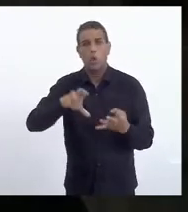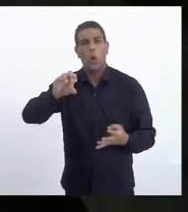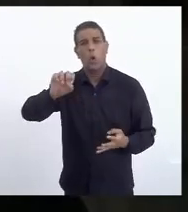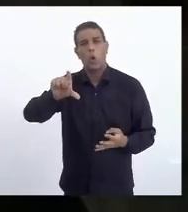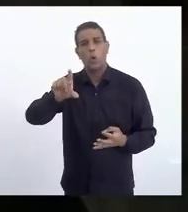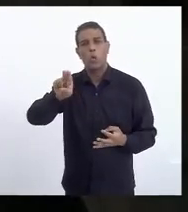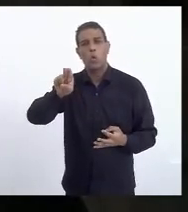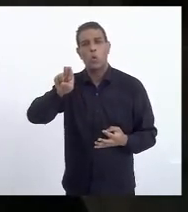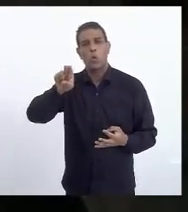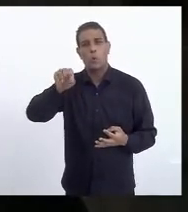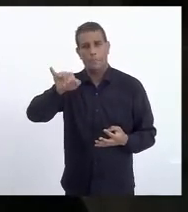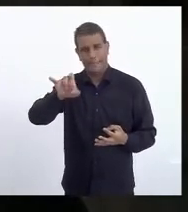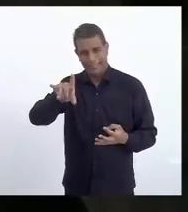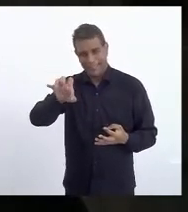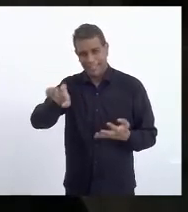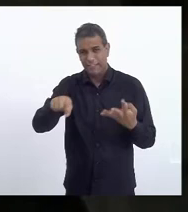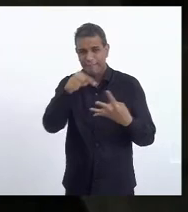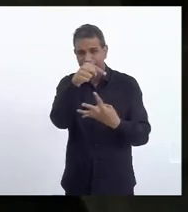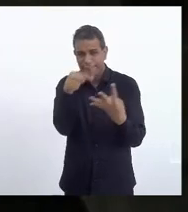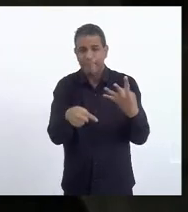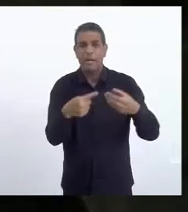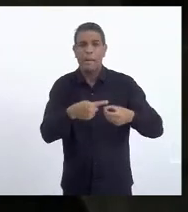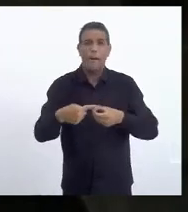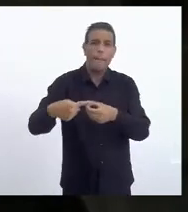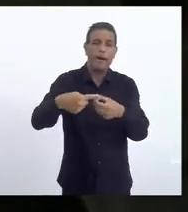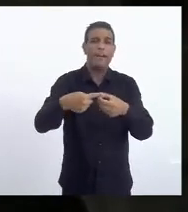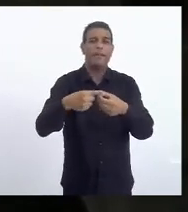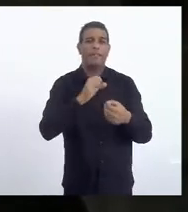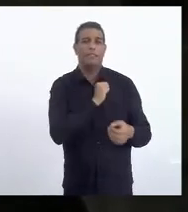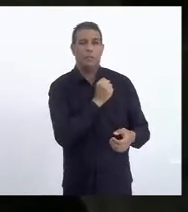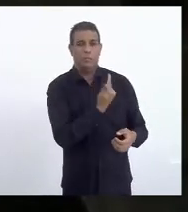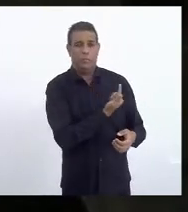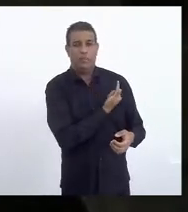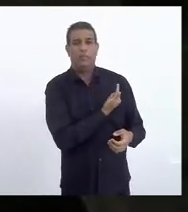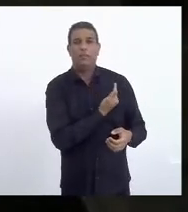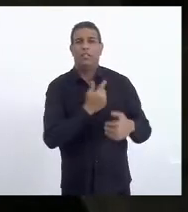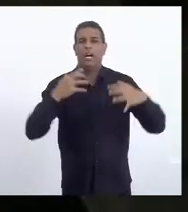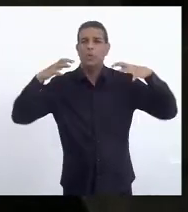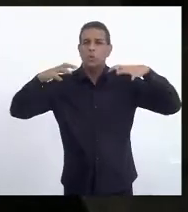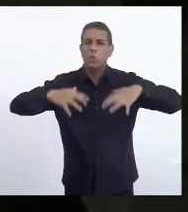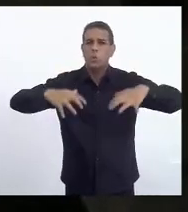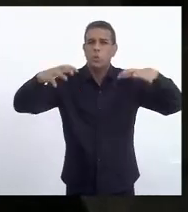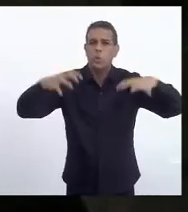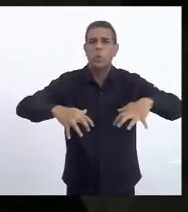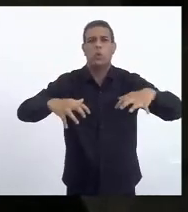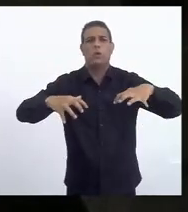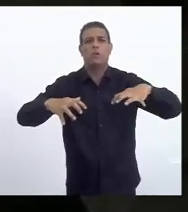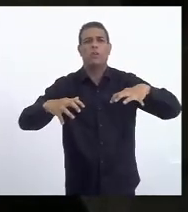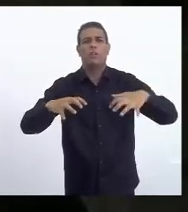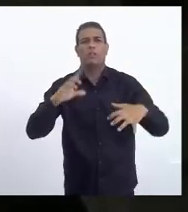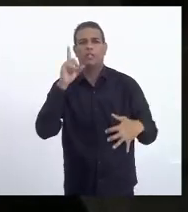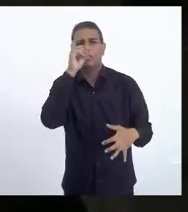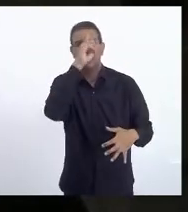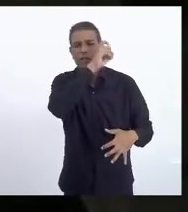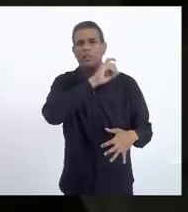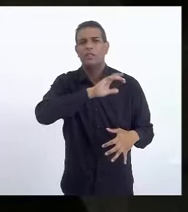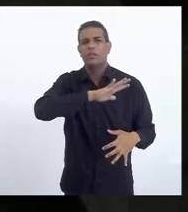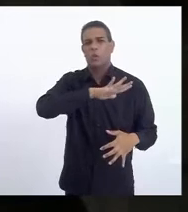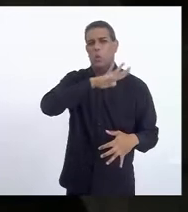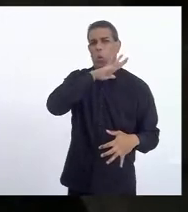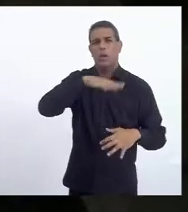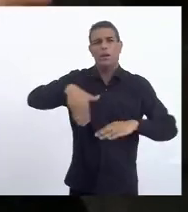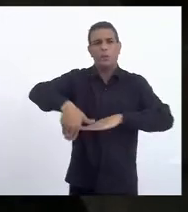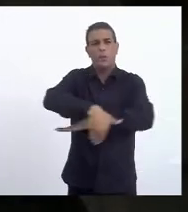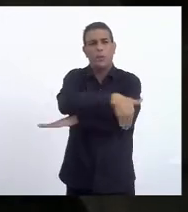e Trindade nesses bairros sobretudo as chuvas castigaram muita população ruas